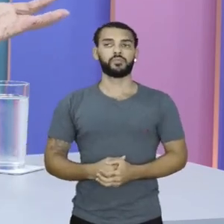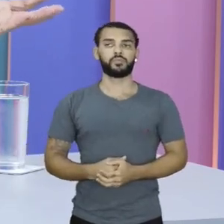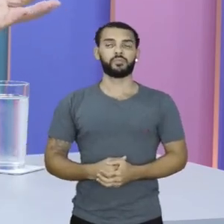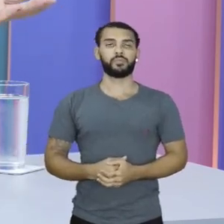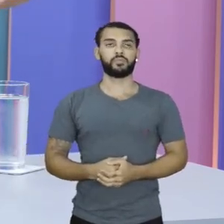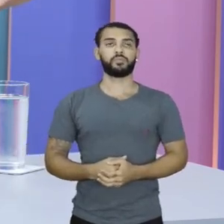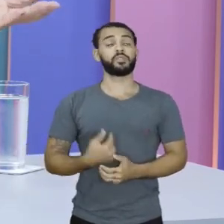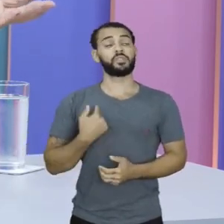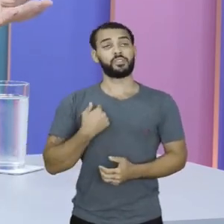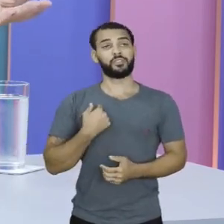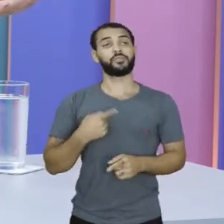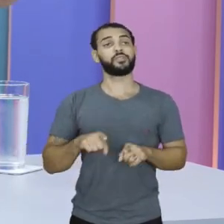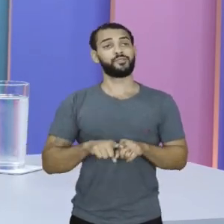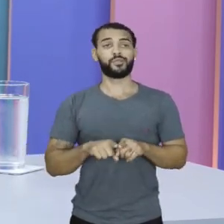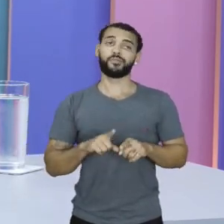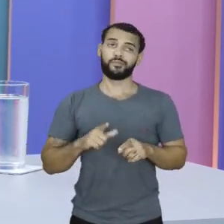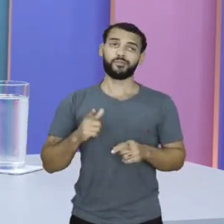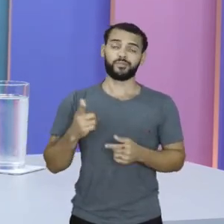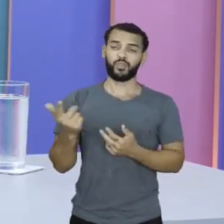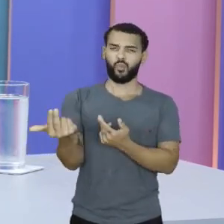toda mulher, né,